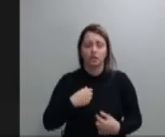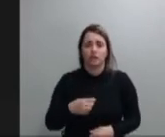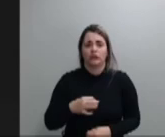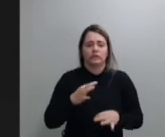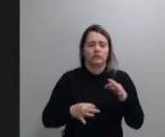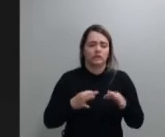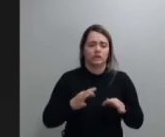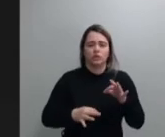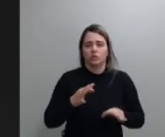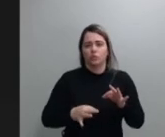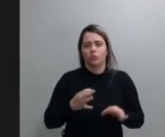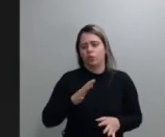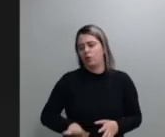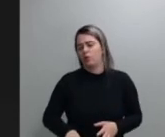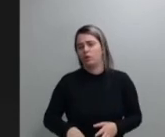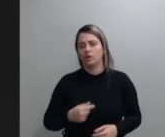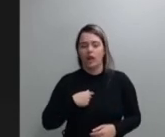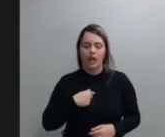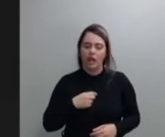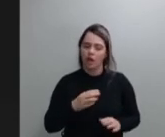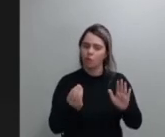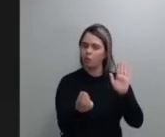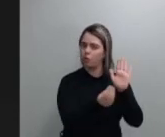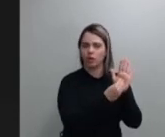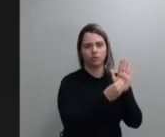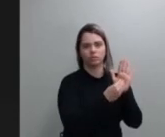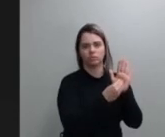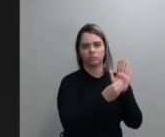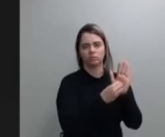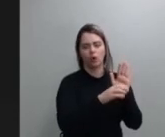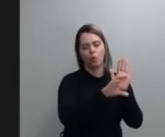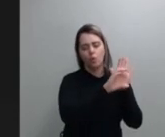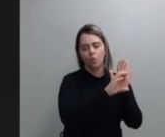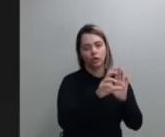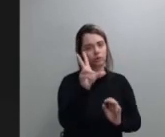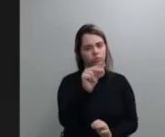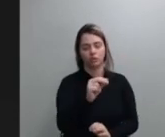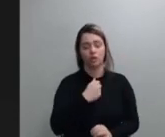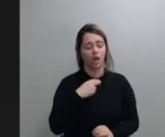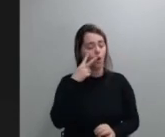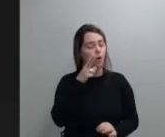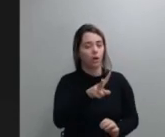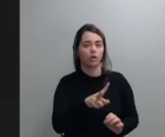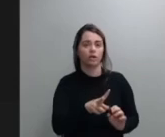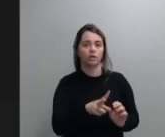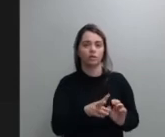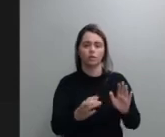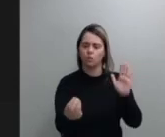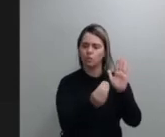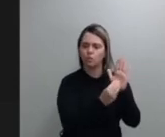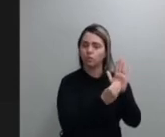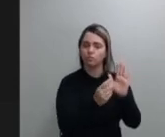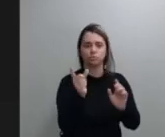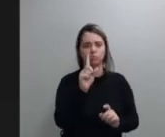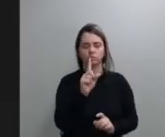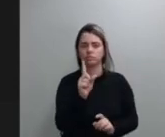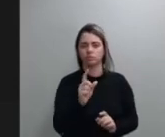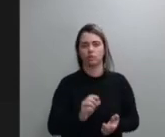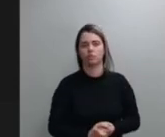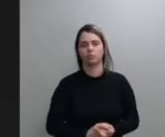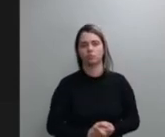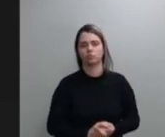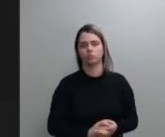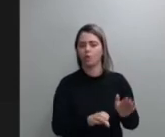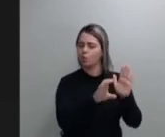não vou fazer isto a Constituição não é isso não a meu ver isso não é para estar na Constituição uma coisa desse jeito a meu ver